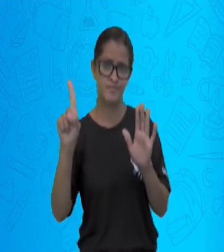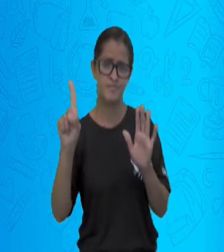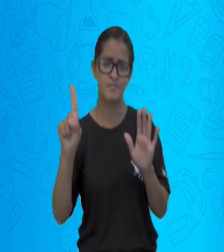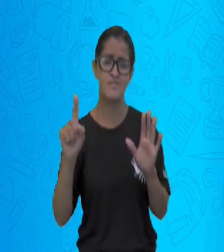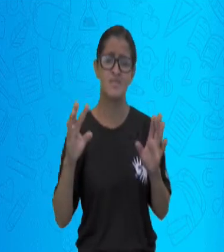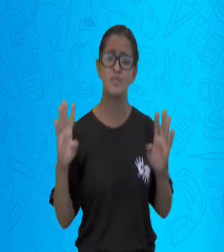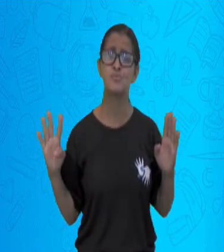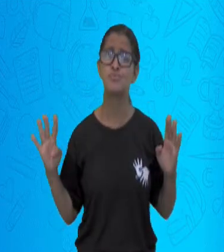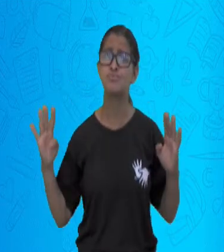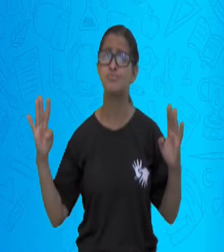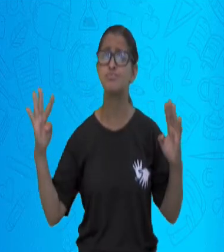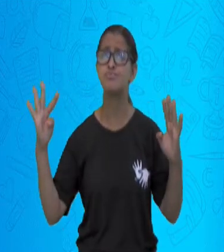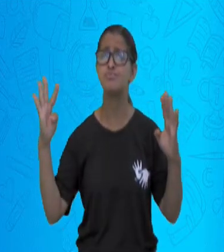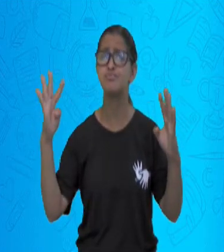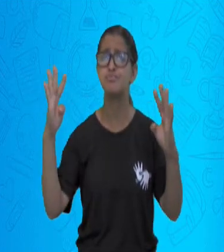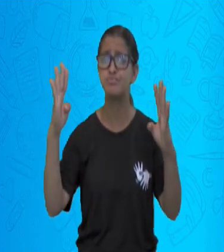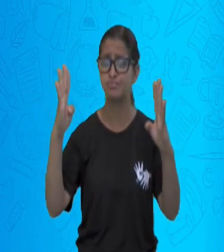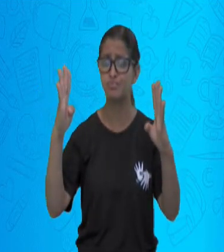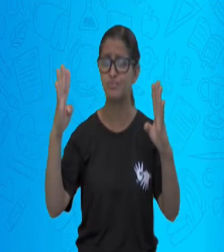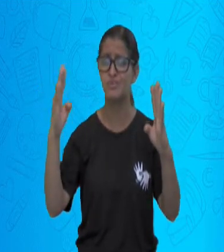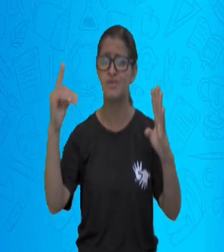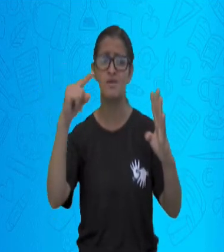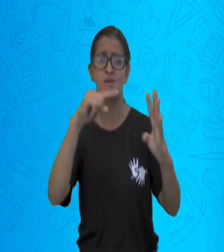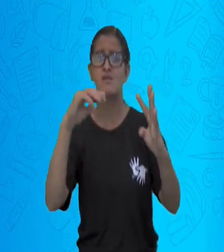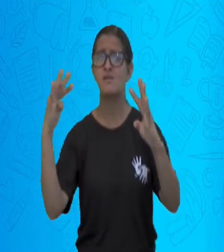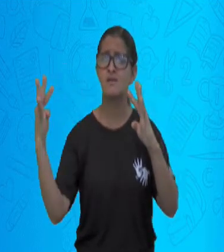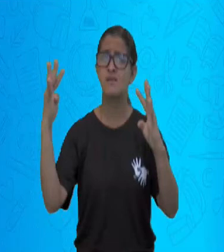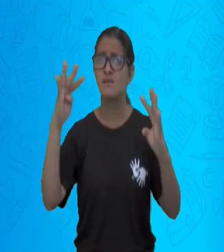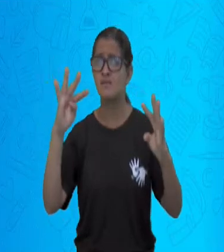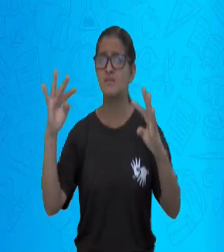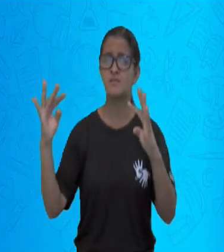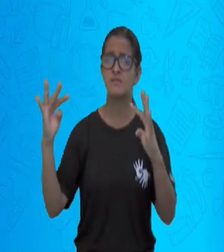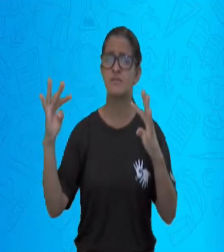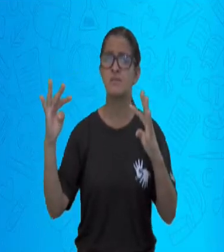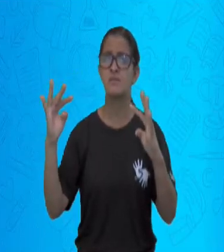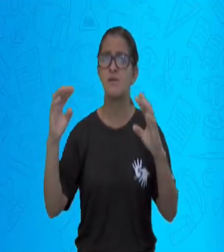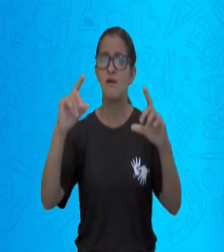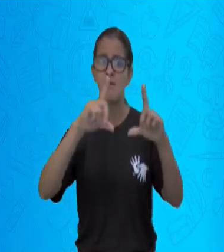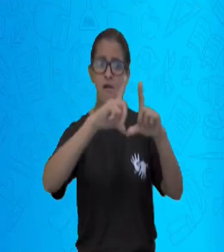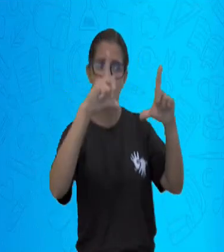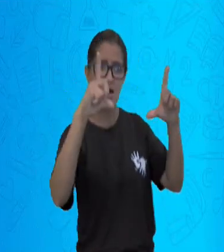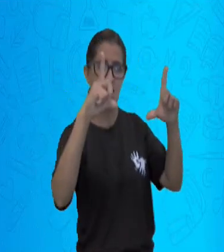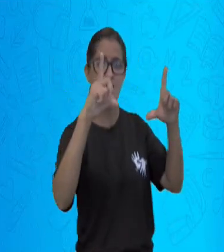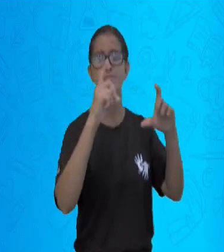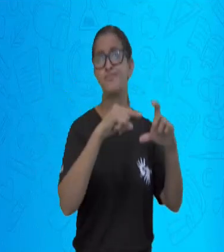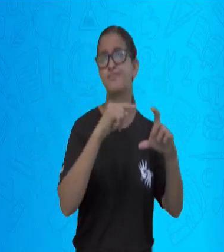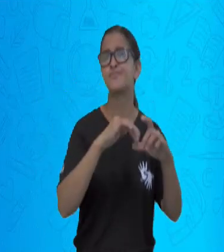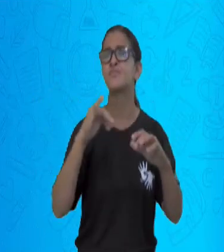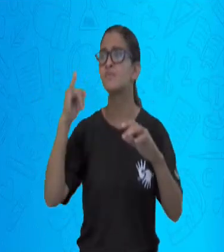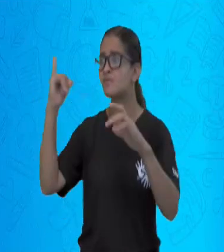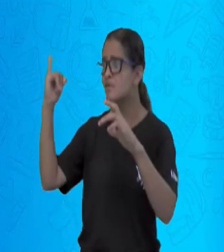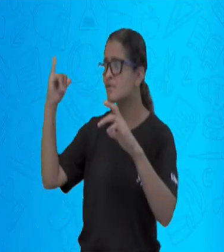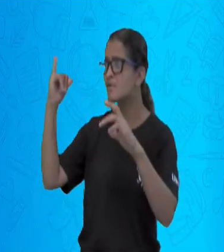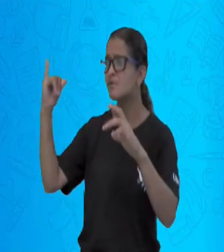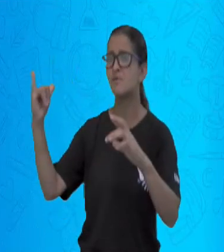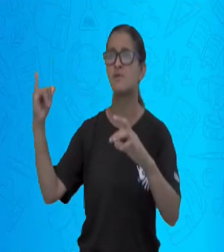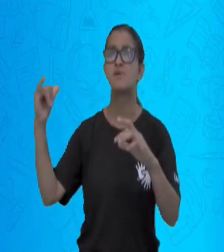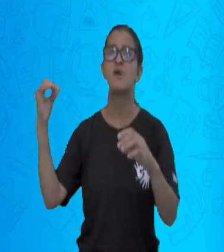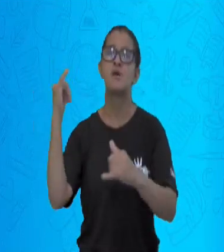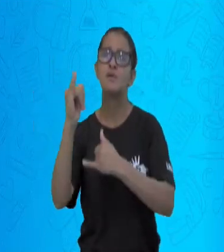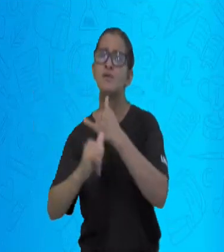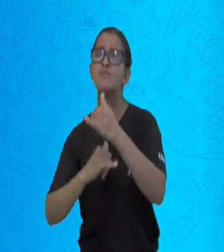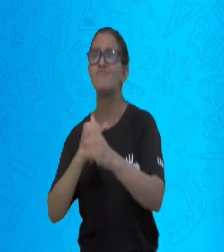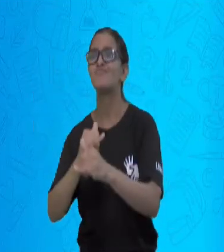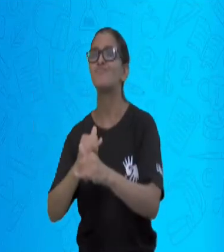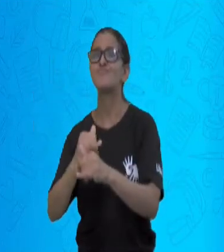em voltas estão cercadas por quê? Por redes sociais, pela tecnologia. A tecnologia veio para ficar.